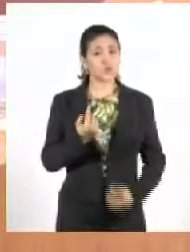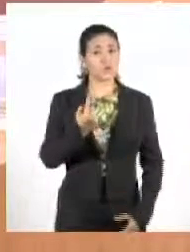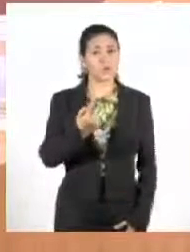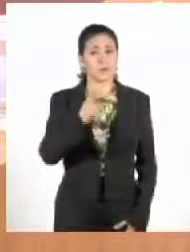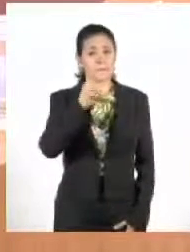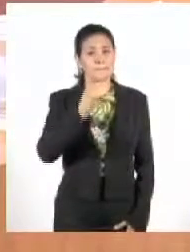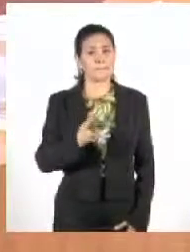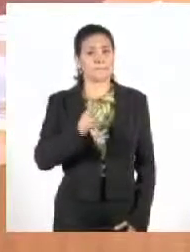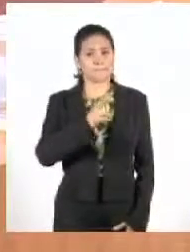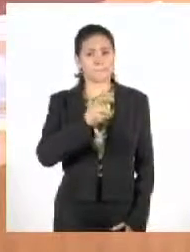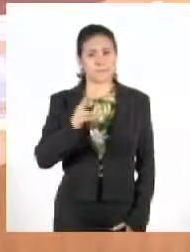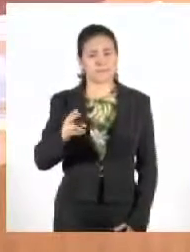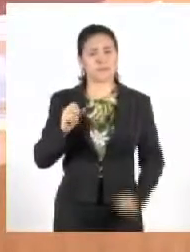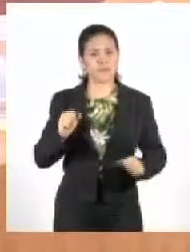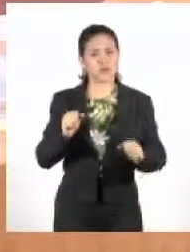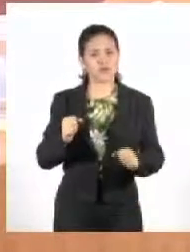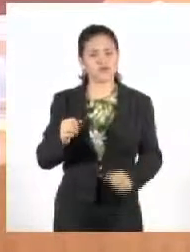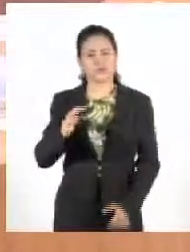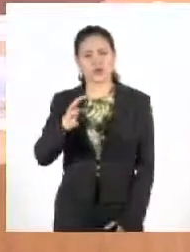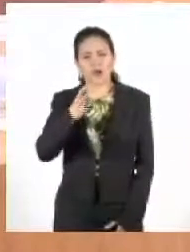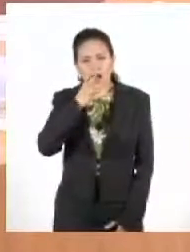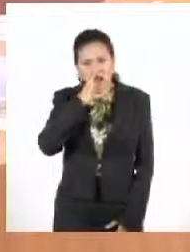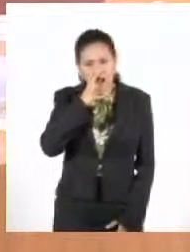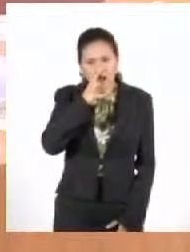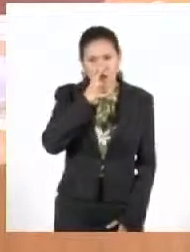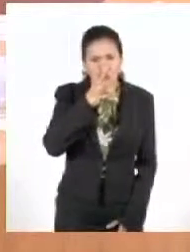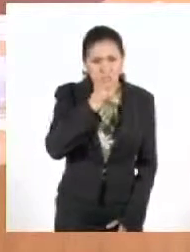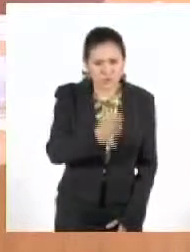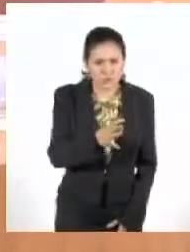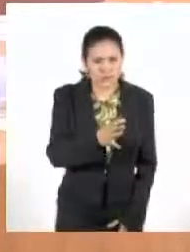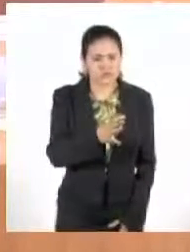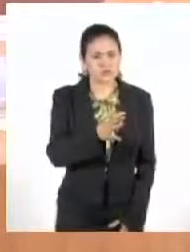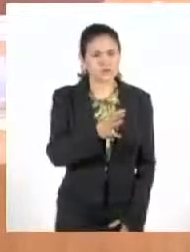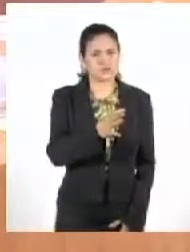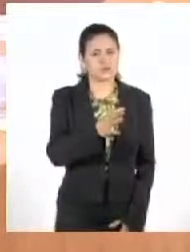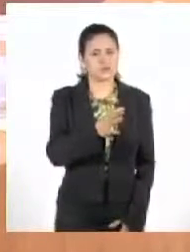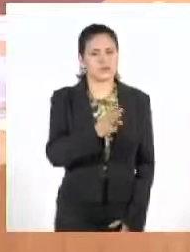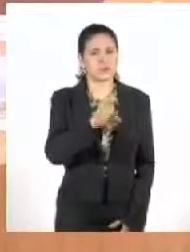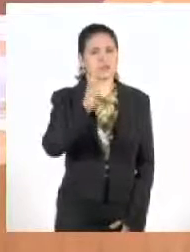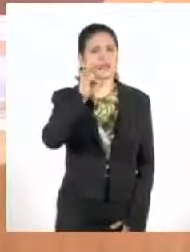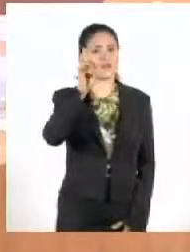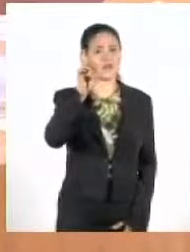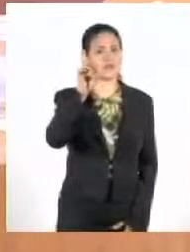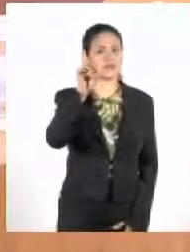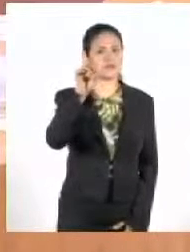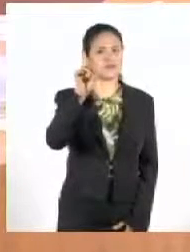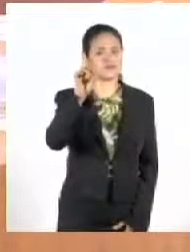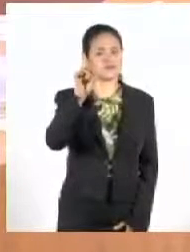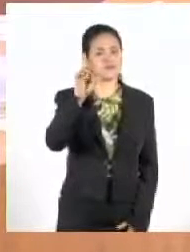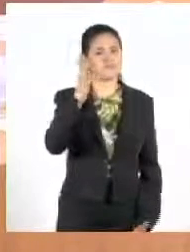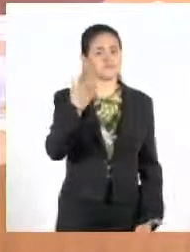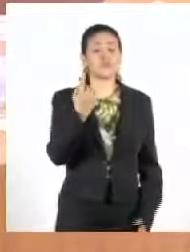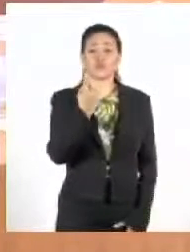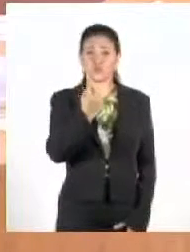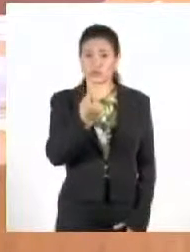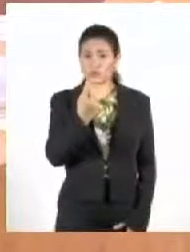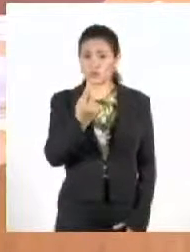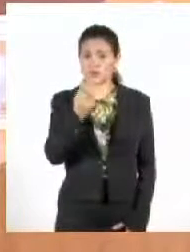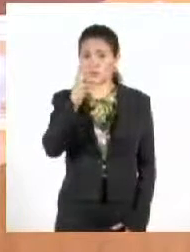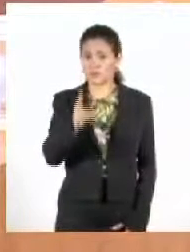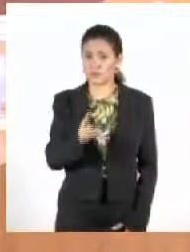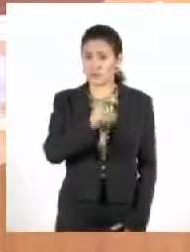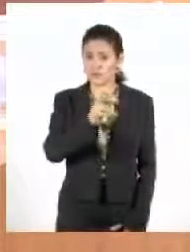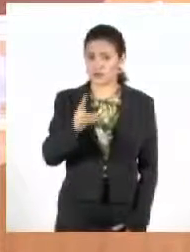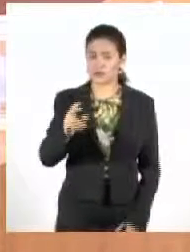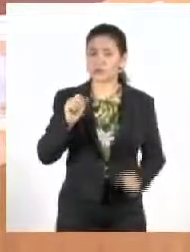deputado André Amorá? Como é que um simples padre pode